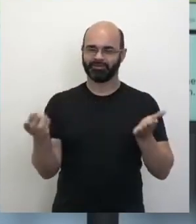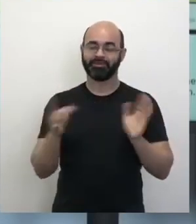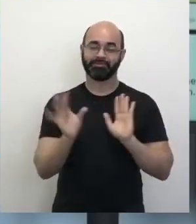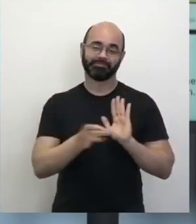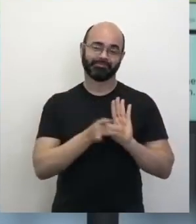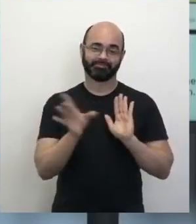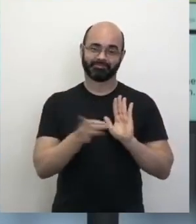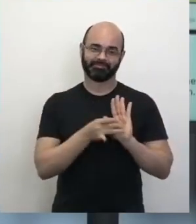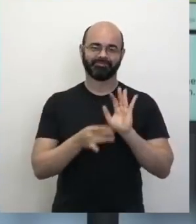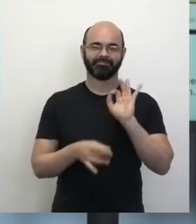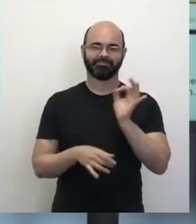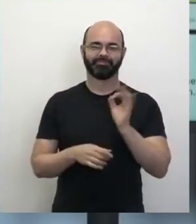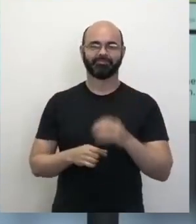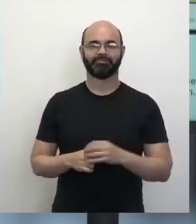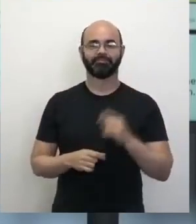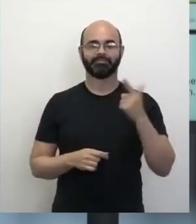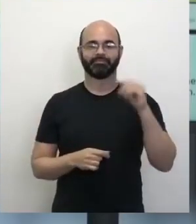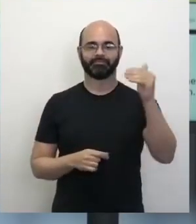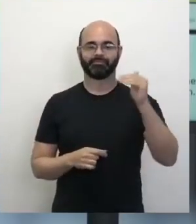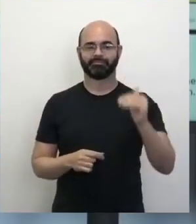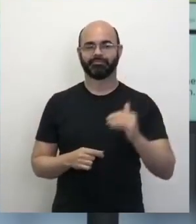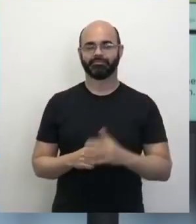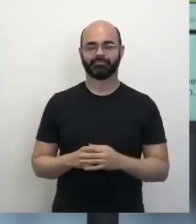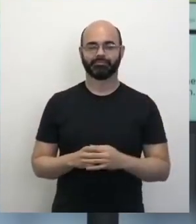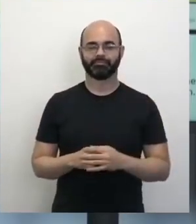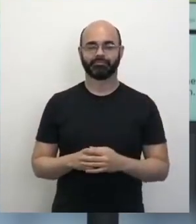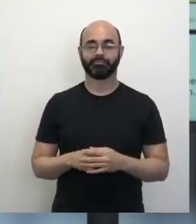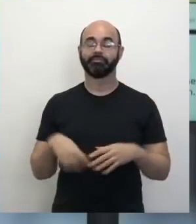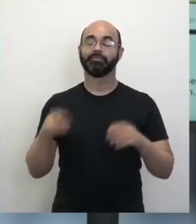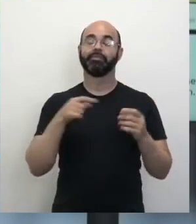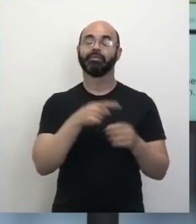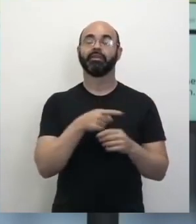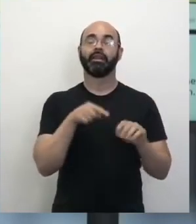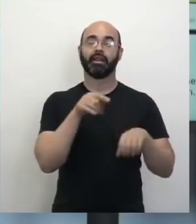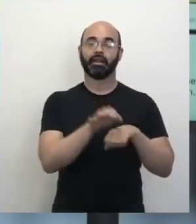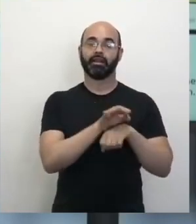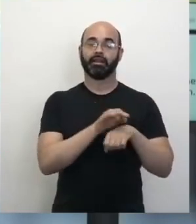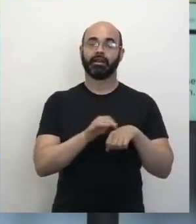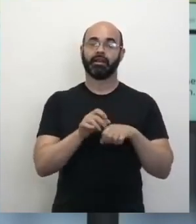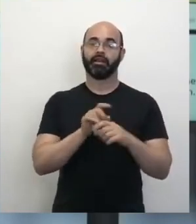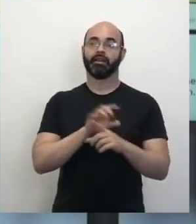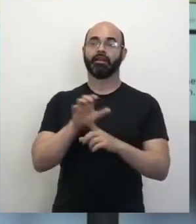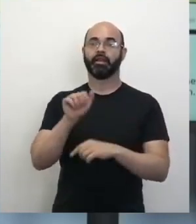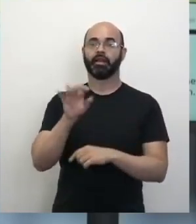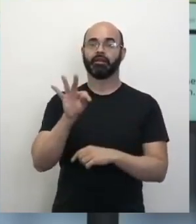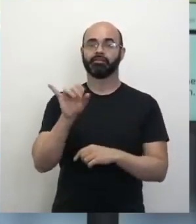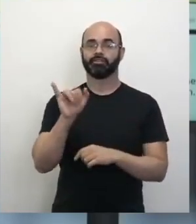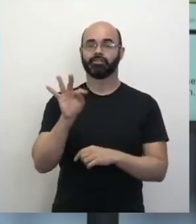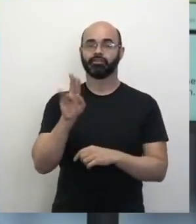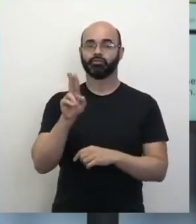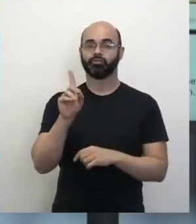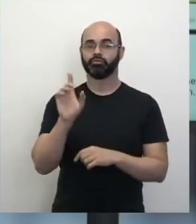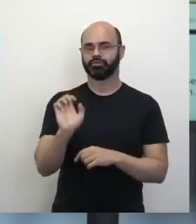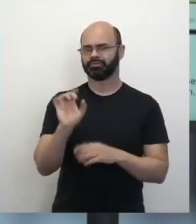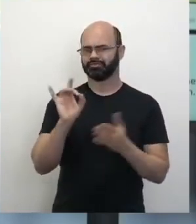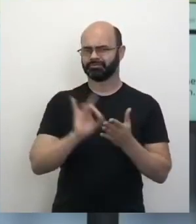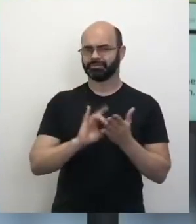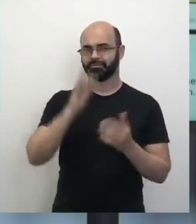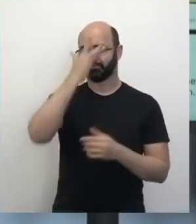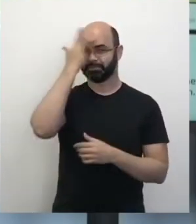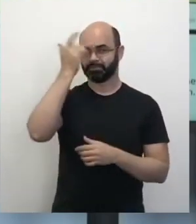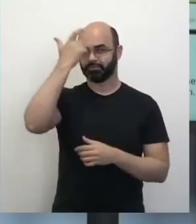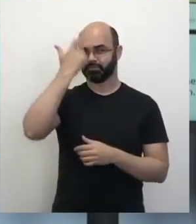bem. Aí ela coloca assim: atitude de gerar paz e felicidade. Atitude, gestos são